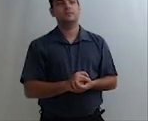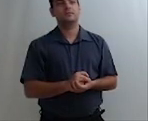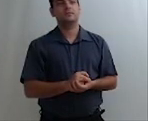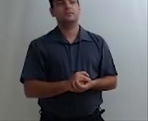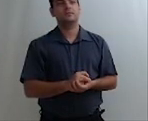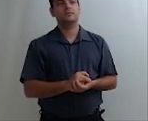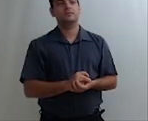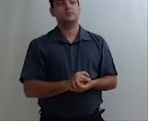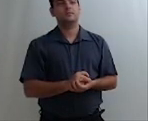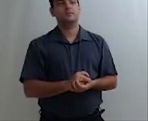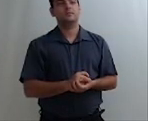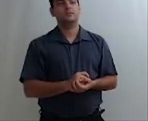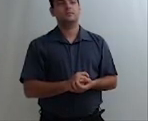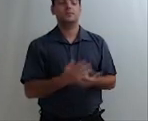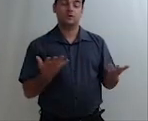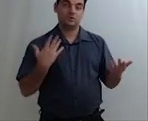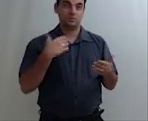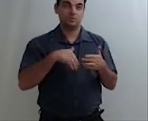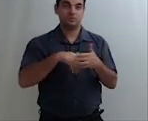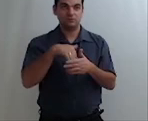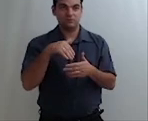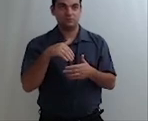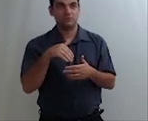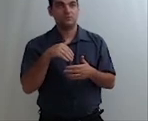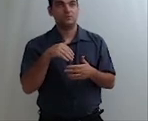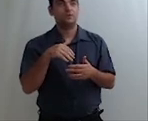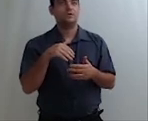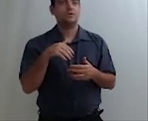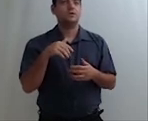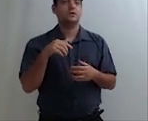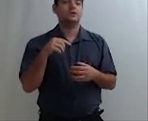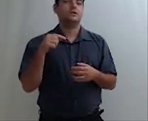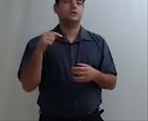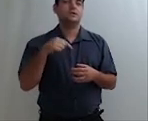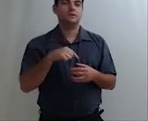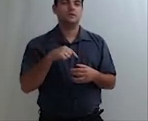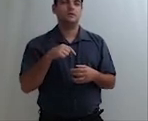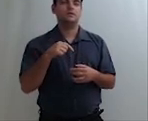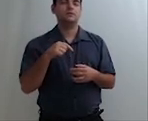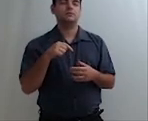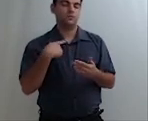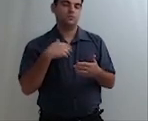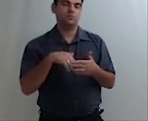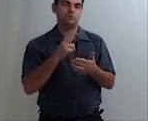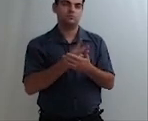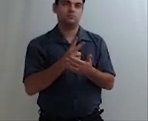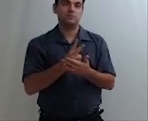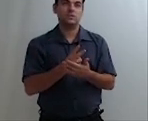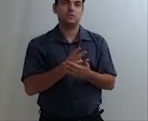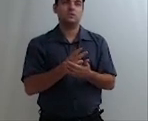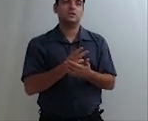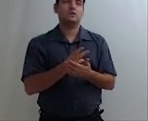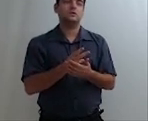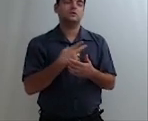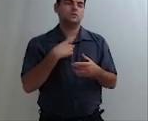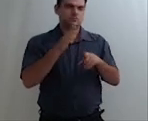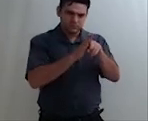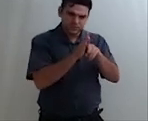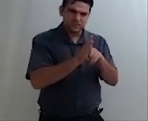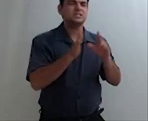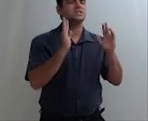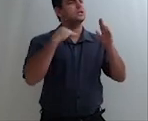estou pelo meu voto senhor presidente eu estou aqui examino todas as